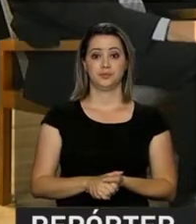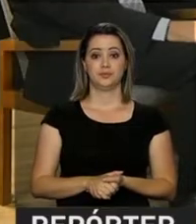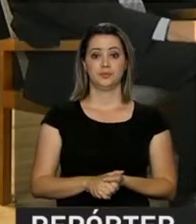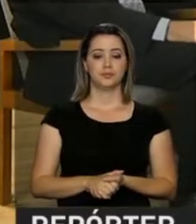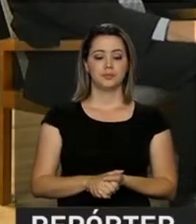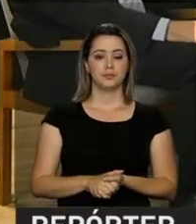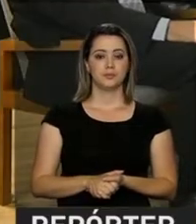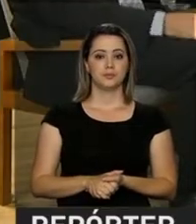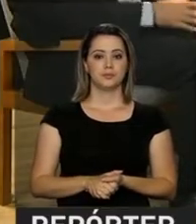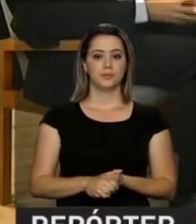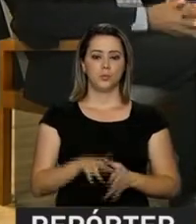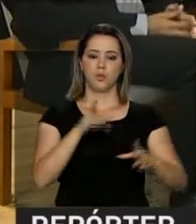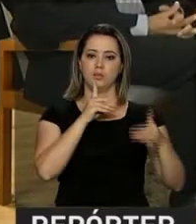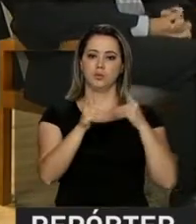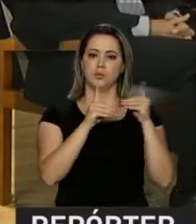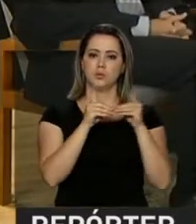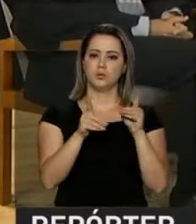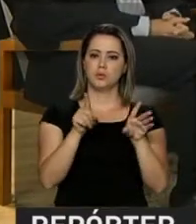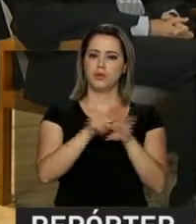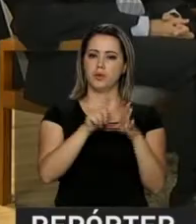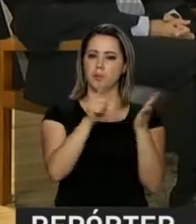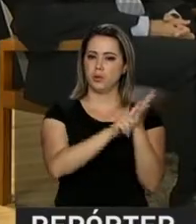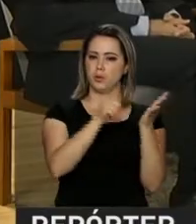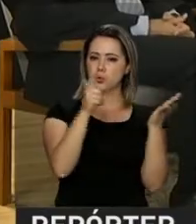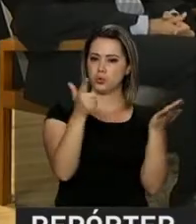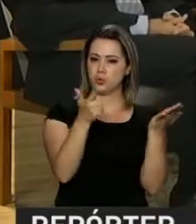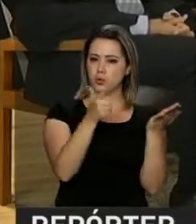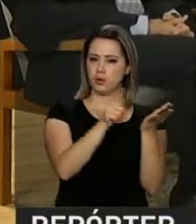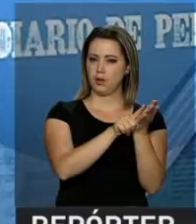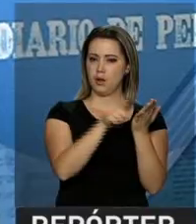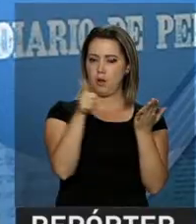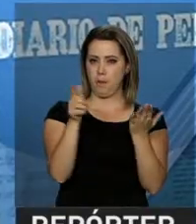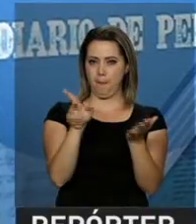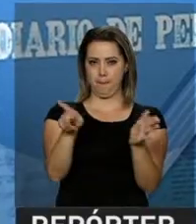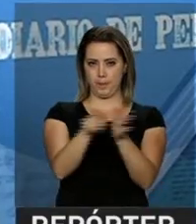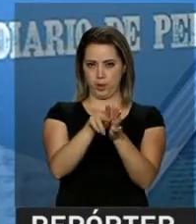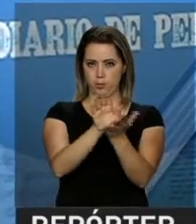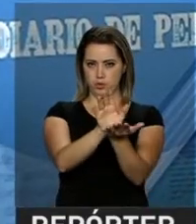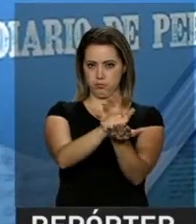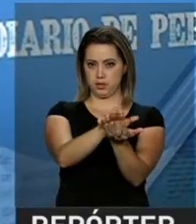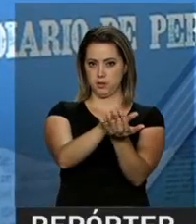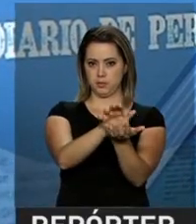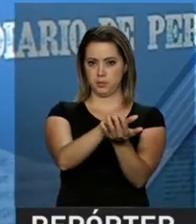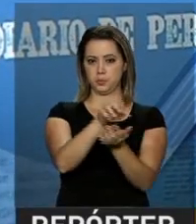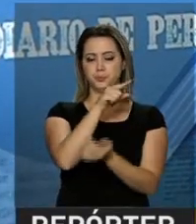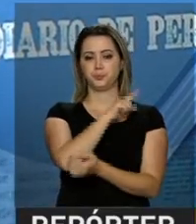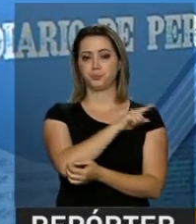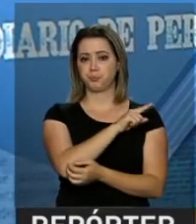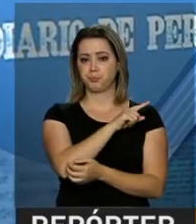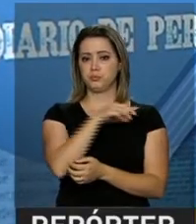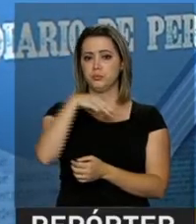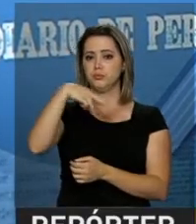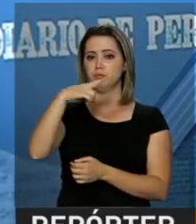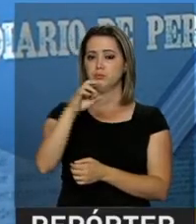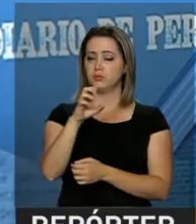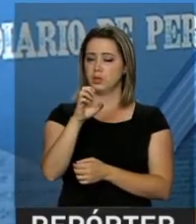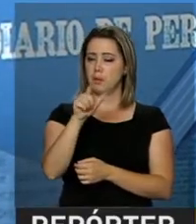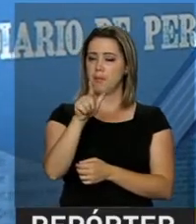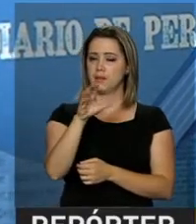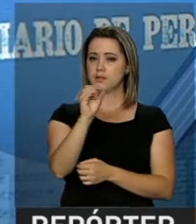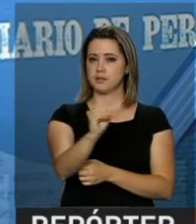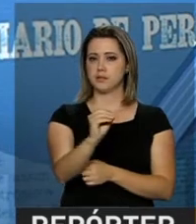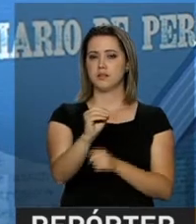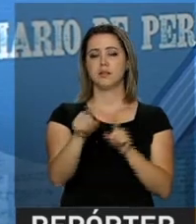o debate foi promovido pelo jornal diário de pernambuco marcelo caetano secretário da previdência social do ministério